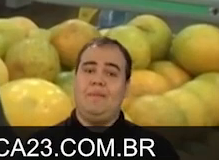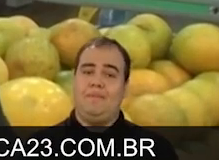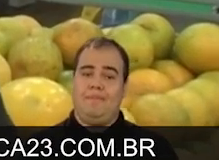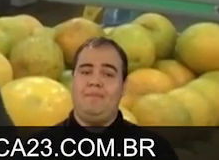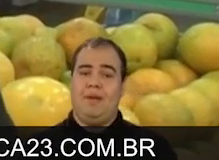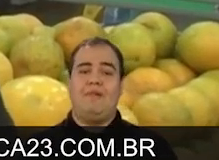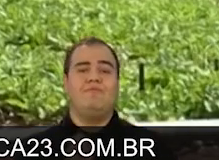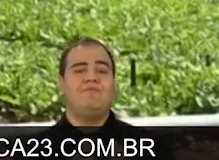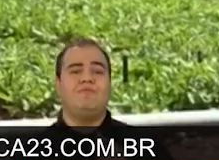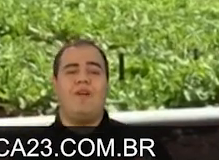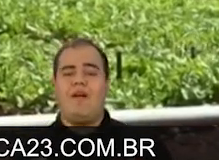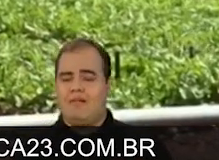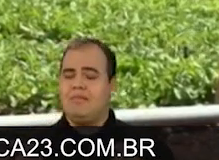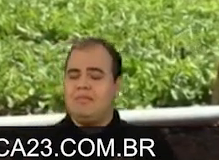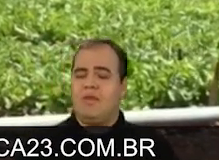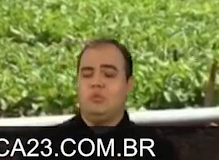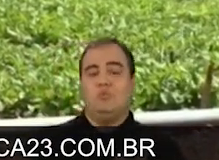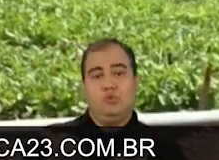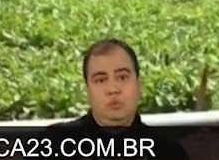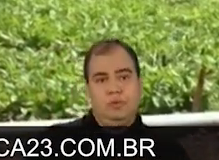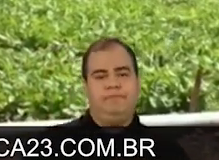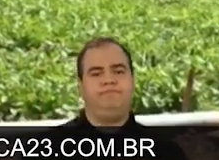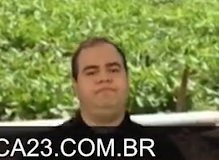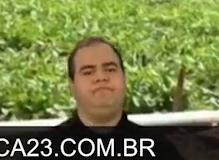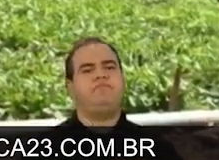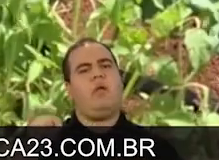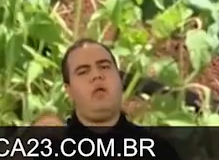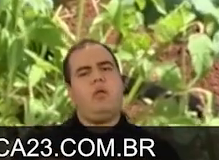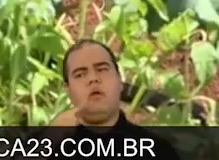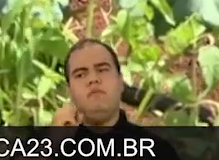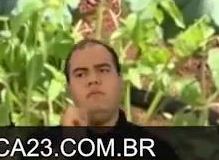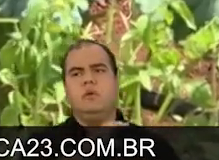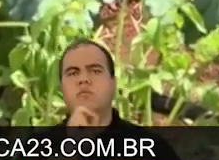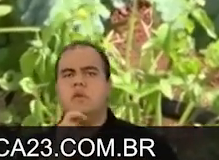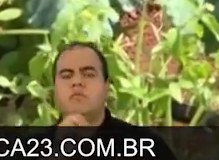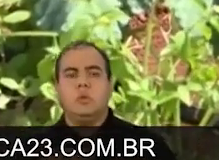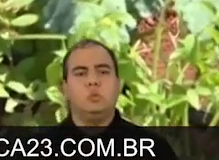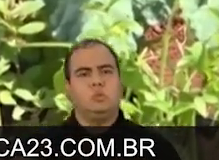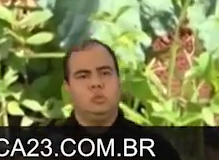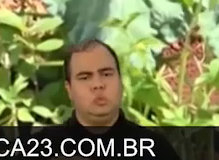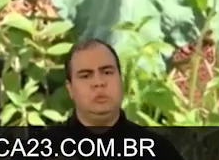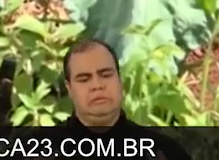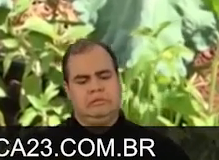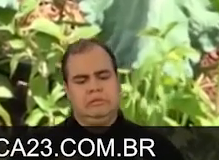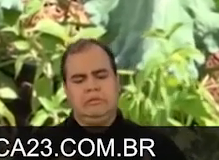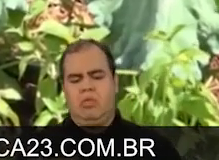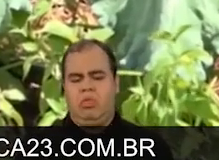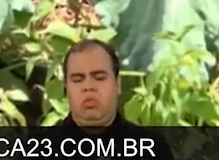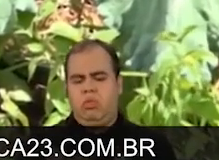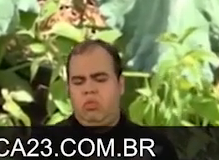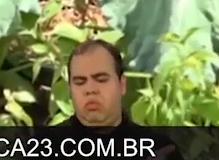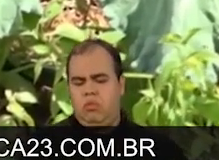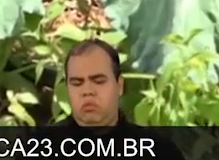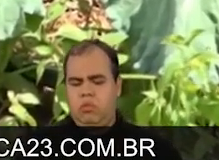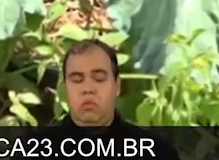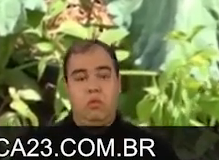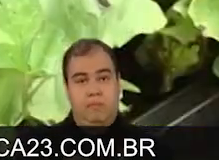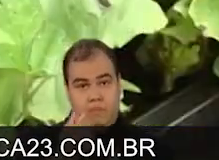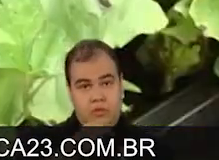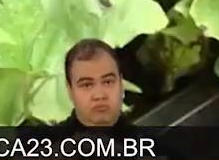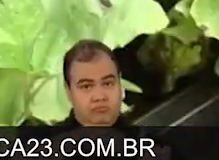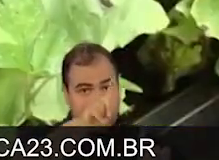eu substituí. As fortes chuvas dos últimos dias geraram perdas nas plantações e variação nos preços dos